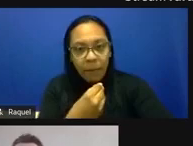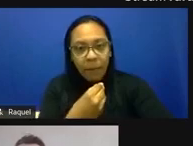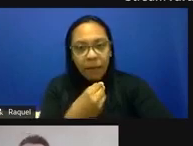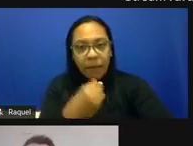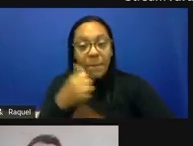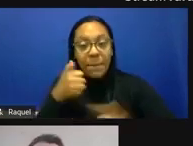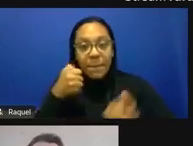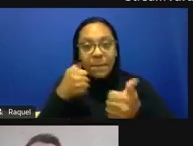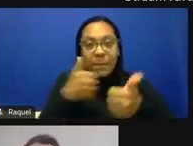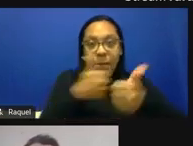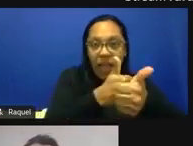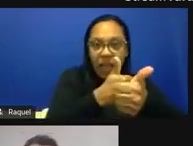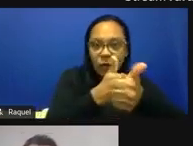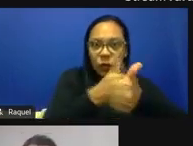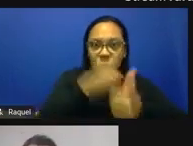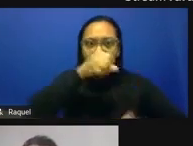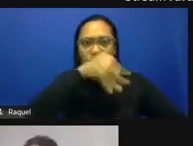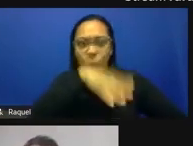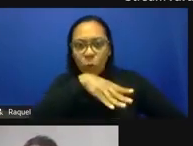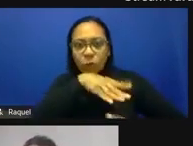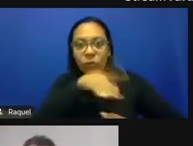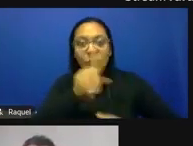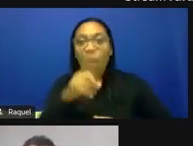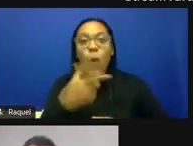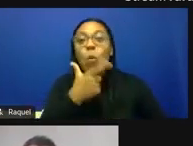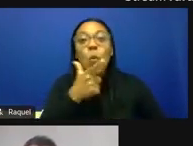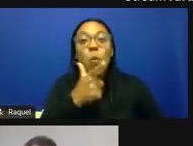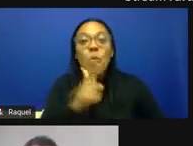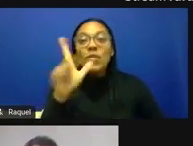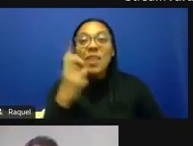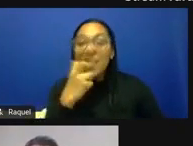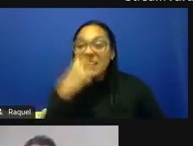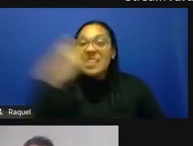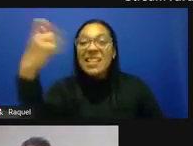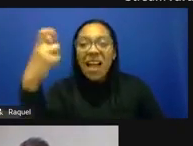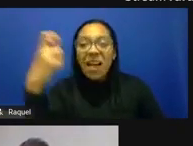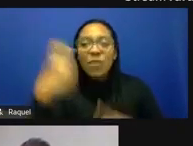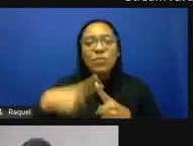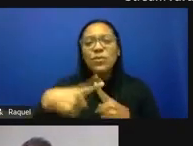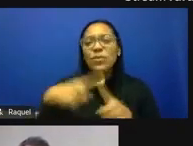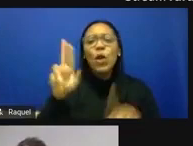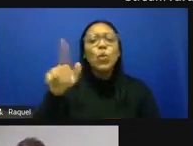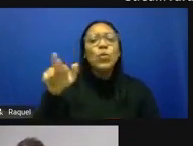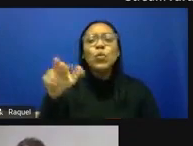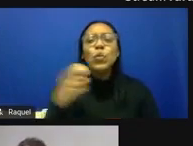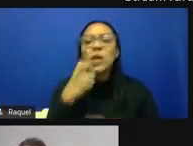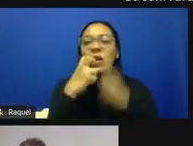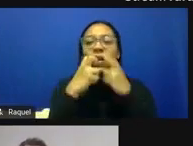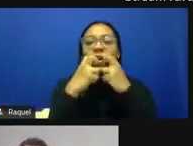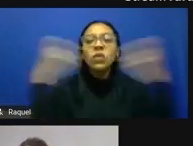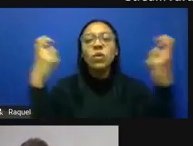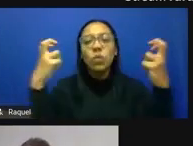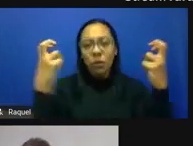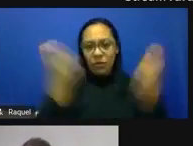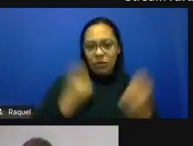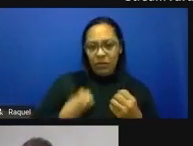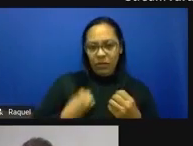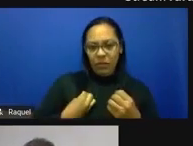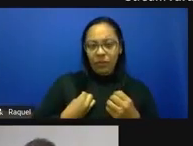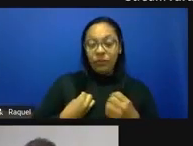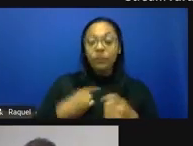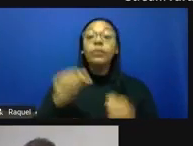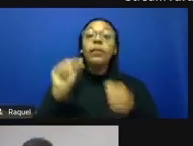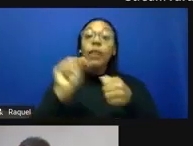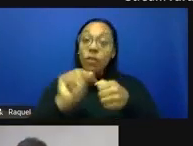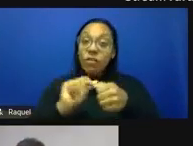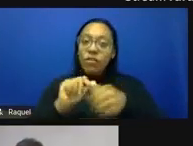dela. Ou as poucas vezes que ela gritou, alguém mandou ela ficar quieta, hein? Mandou calar a boca e por aí vai. Então eu faço lá a hora do grito, eu